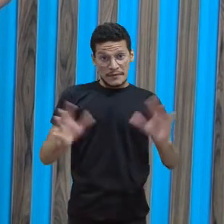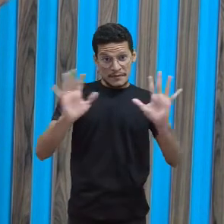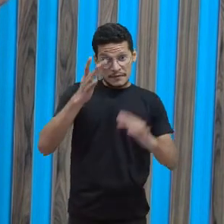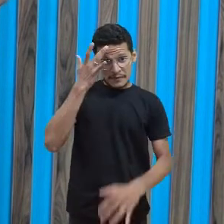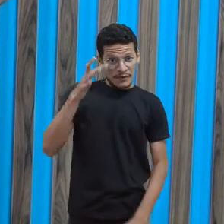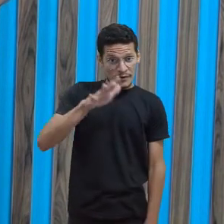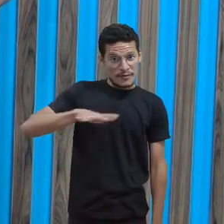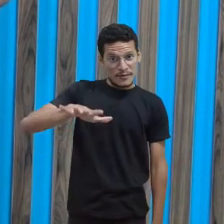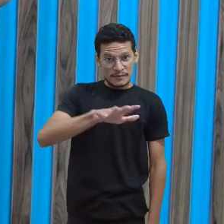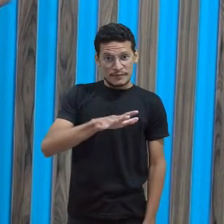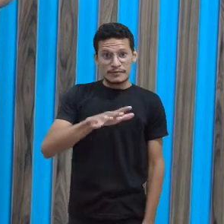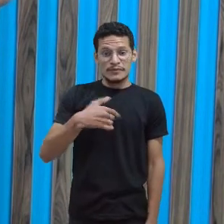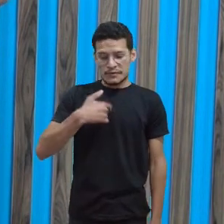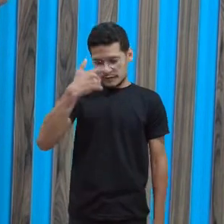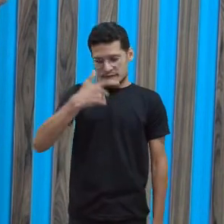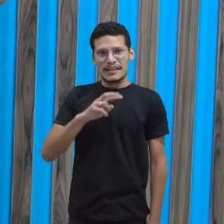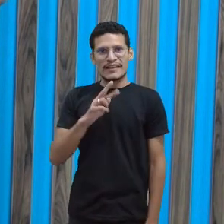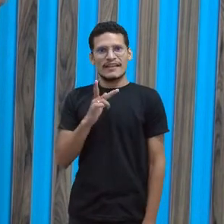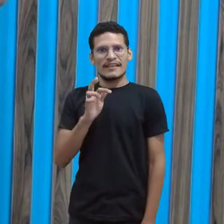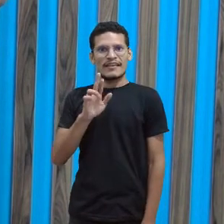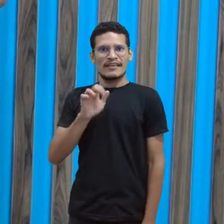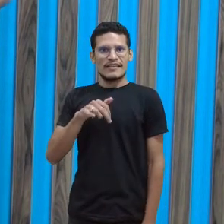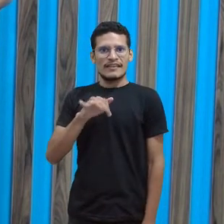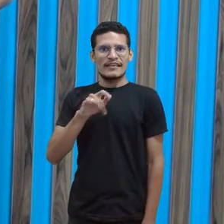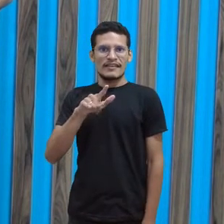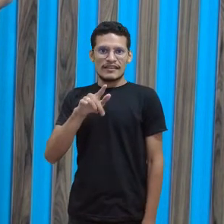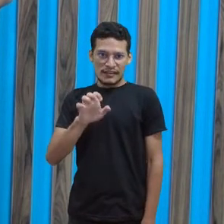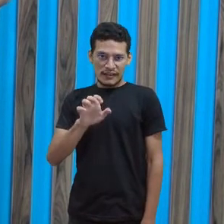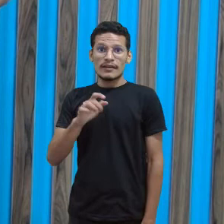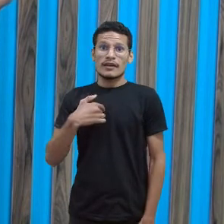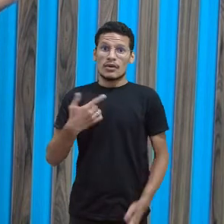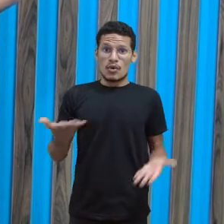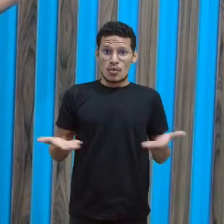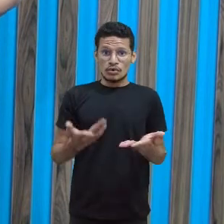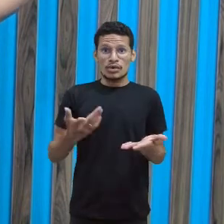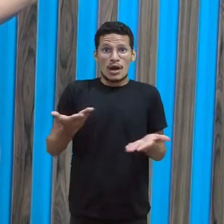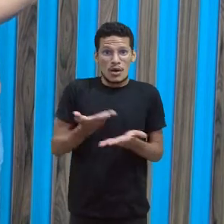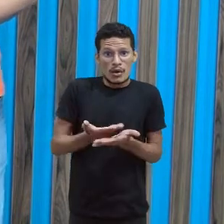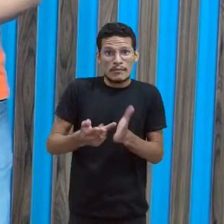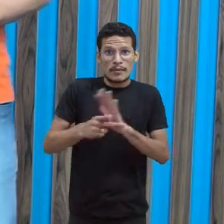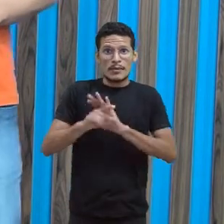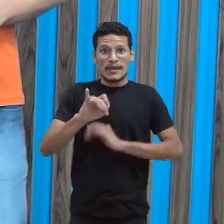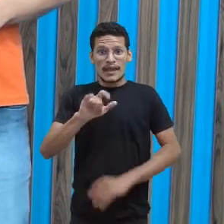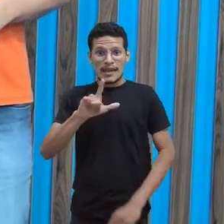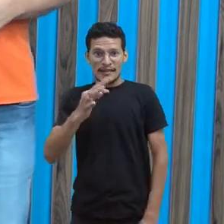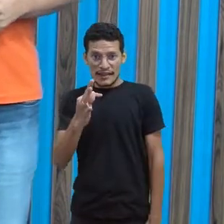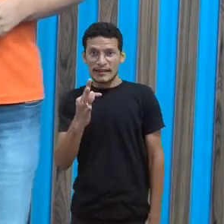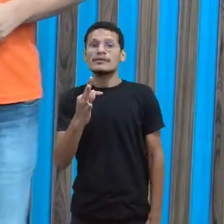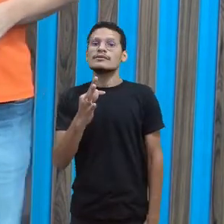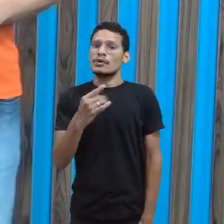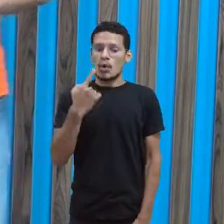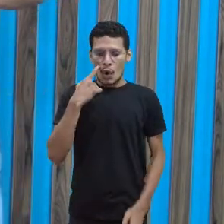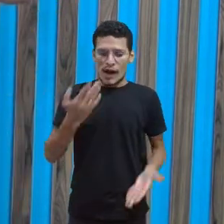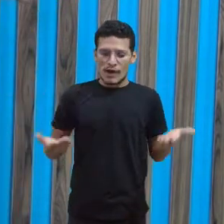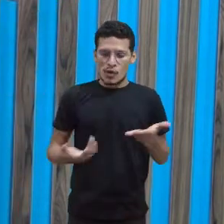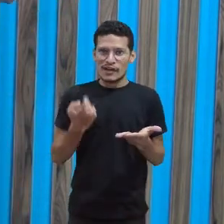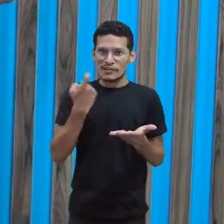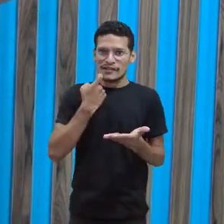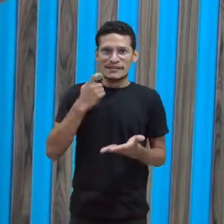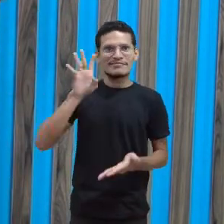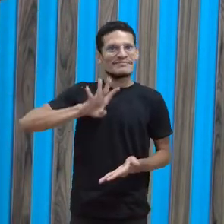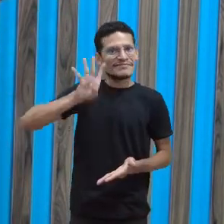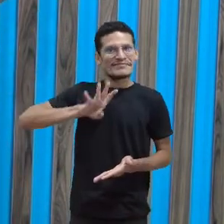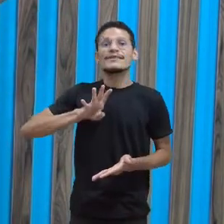Fala aí, moçada. Eu sou Henrique Nelson, estamos começando a nossa aula de ILT nessa sexta-feira bacana, né? Então, iniciando as aulas do